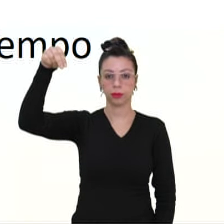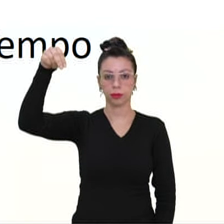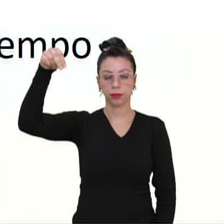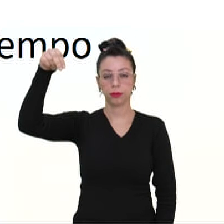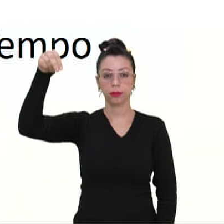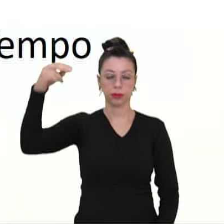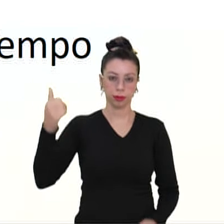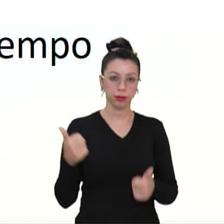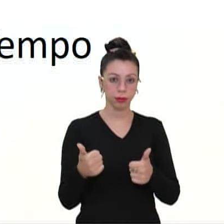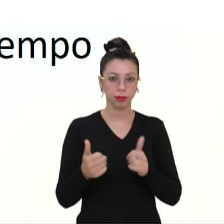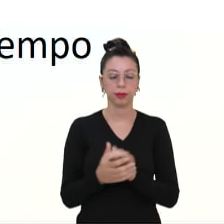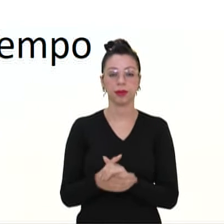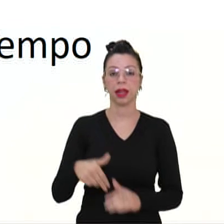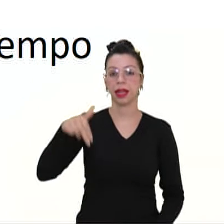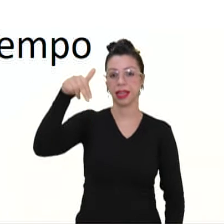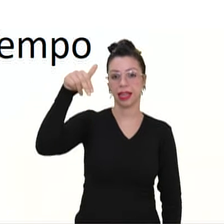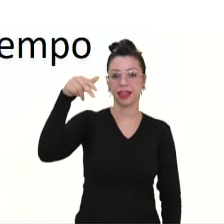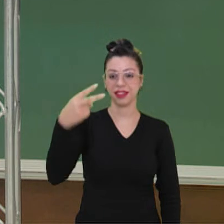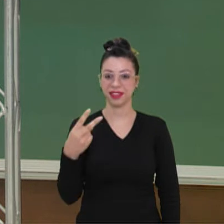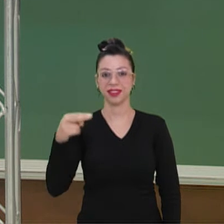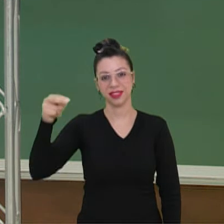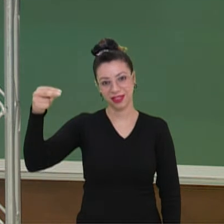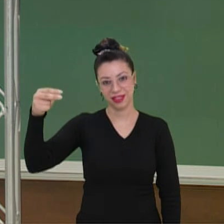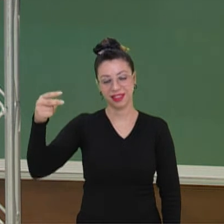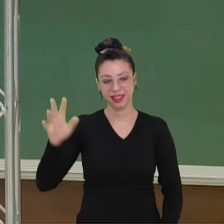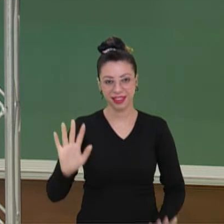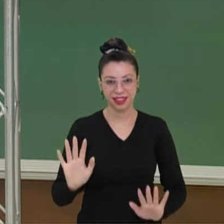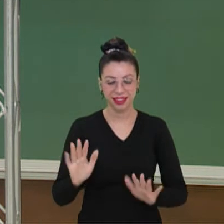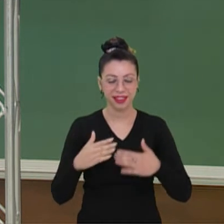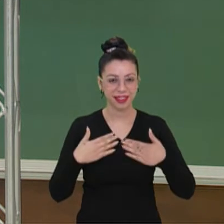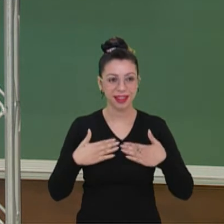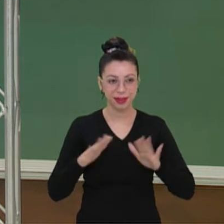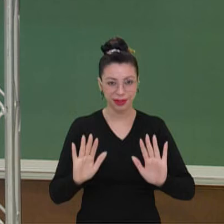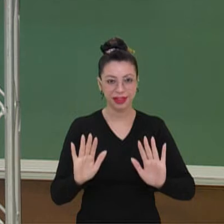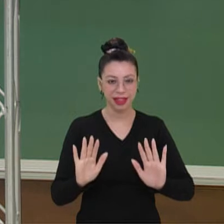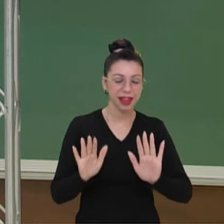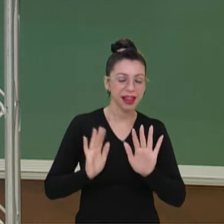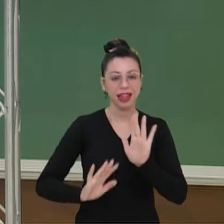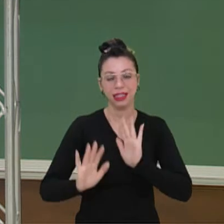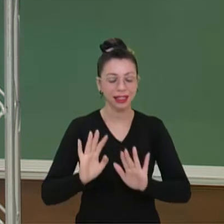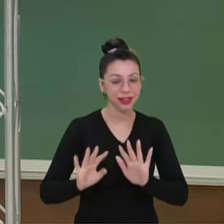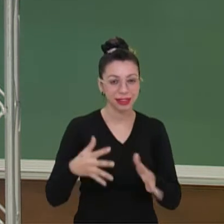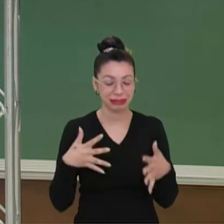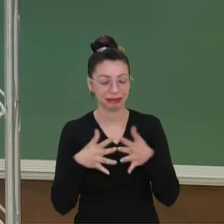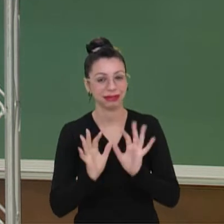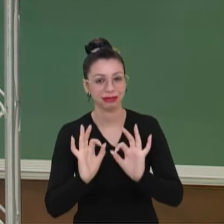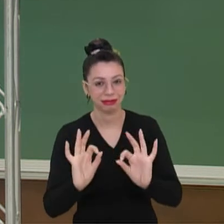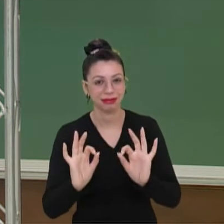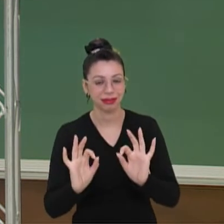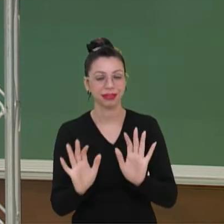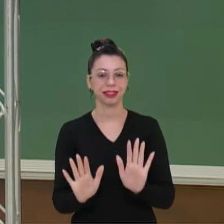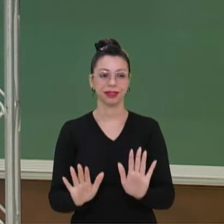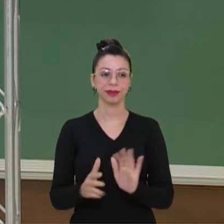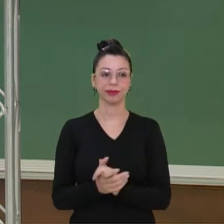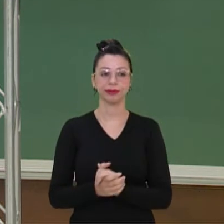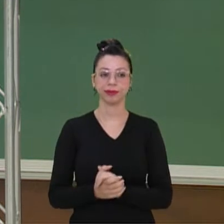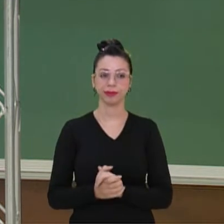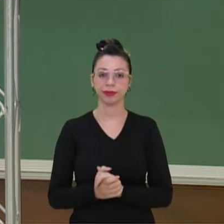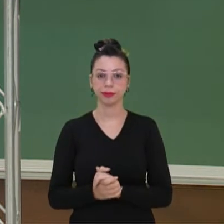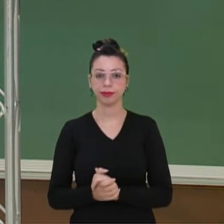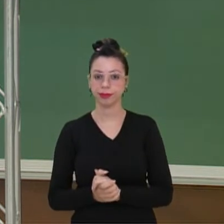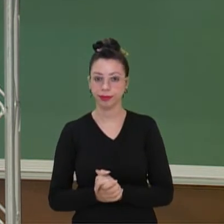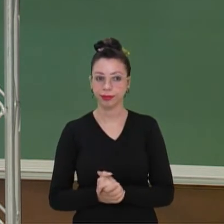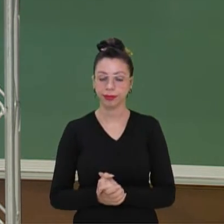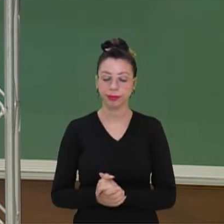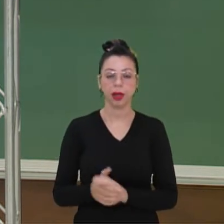elevado a n sobre 2. Professor, calma. Às vezes a gente acaba se confundindo aqui com o n, mas não tem problema.